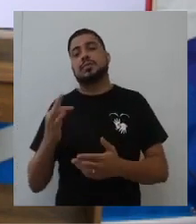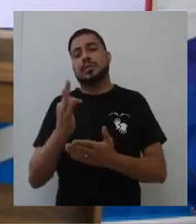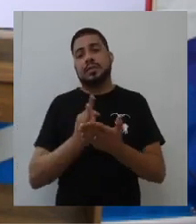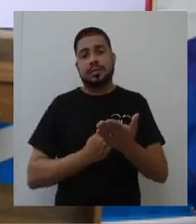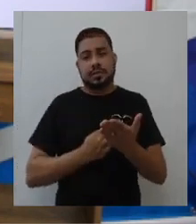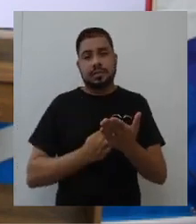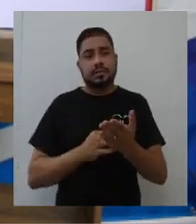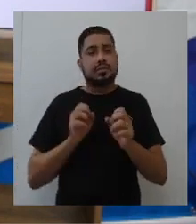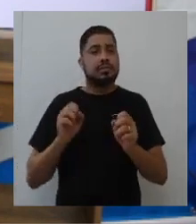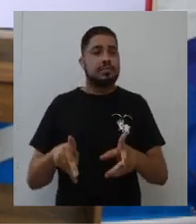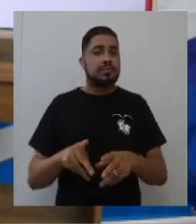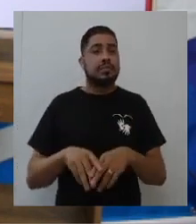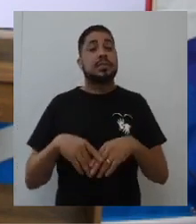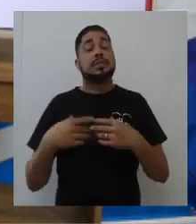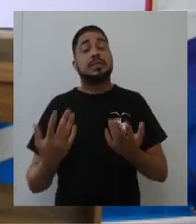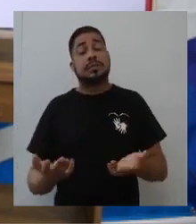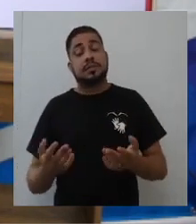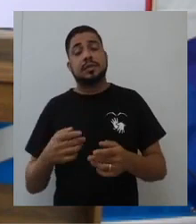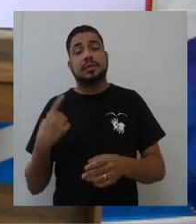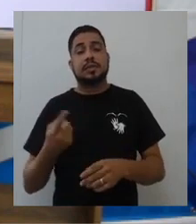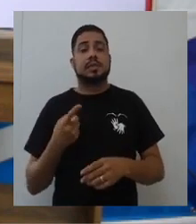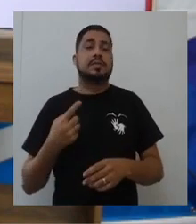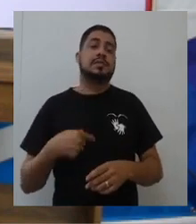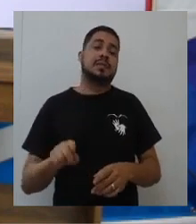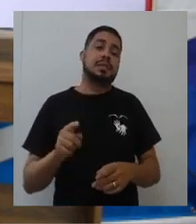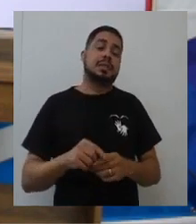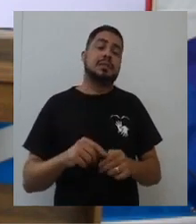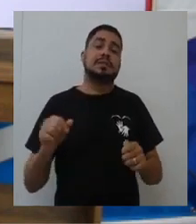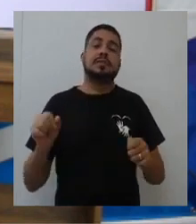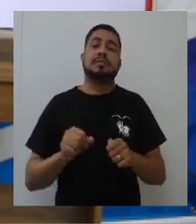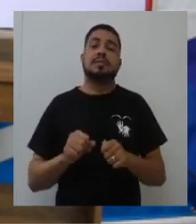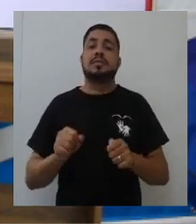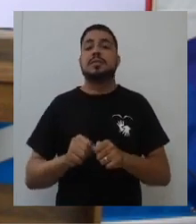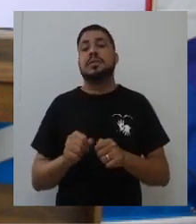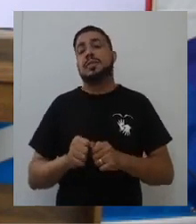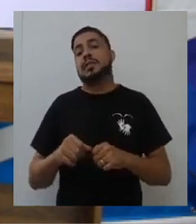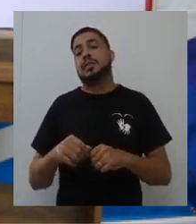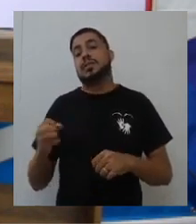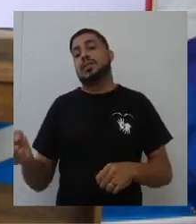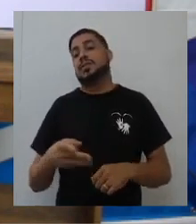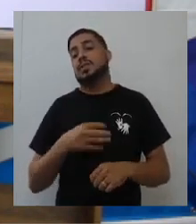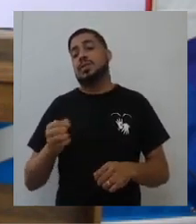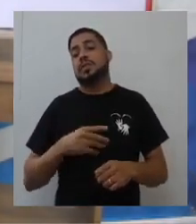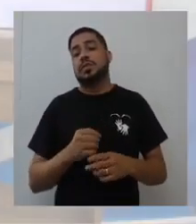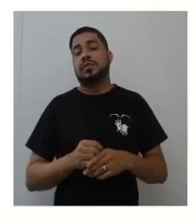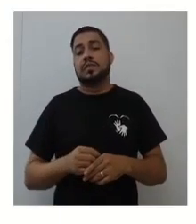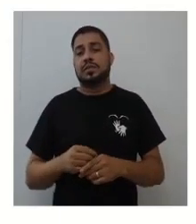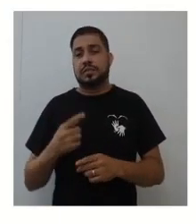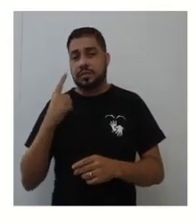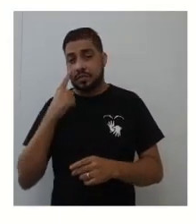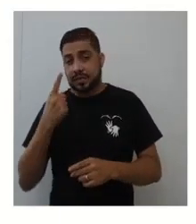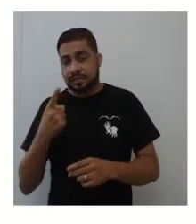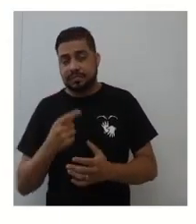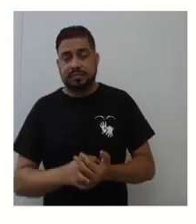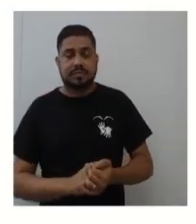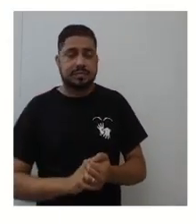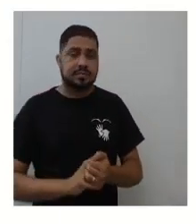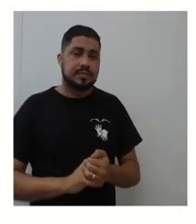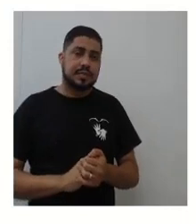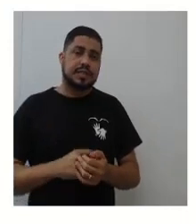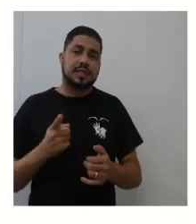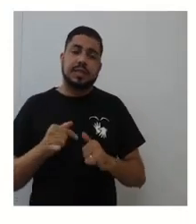texto, tá bem? E é aí que a gente vai passar para o que eu chamei de novas fronteiras. Se liga aí. Além